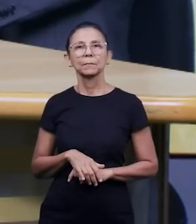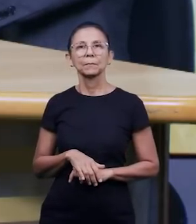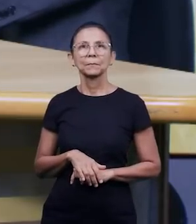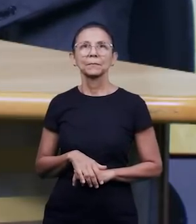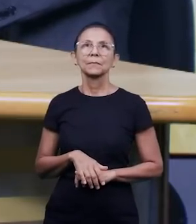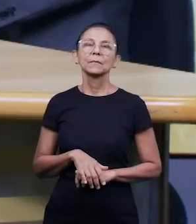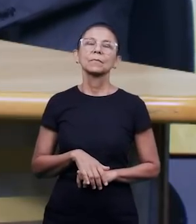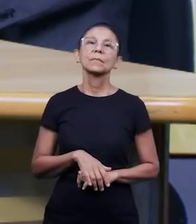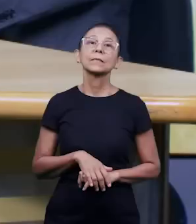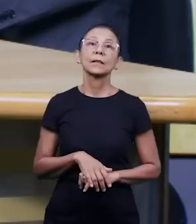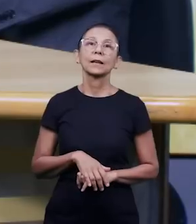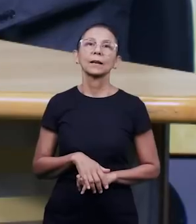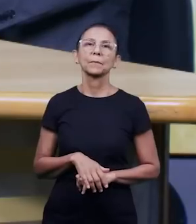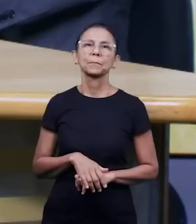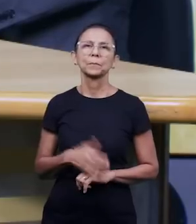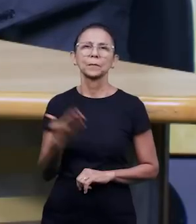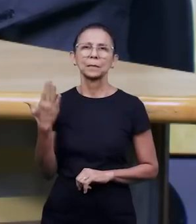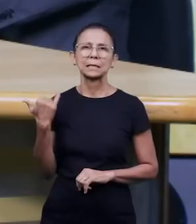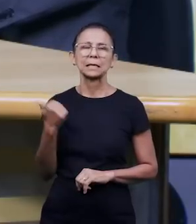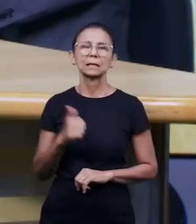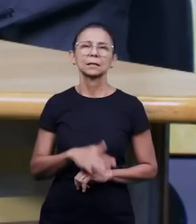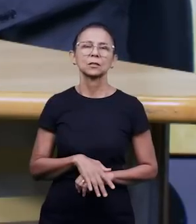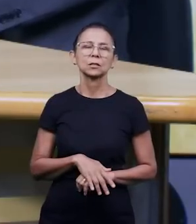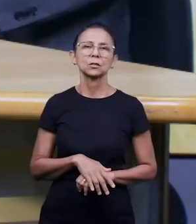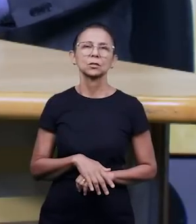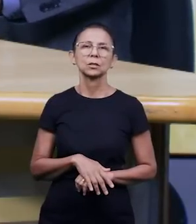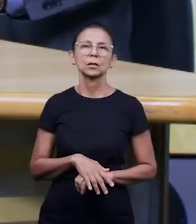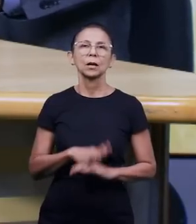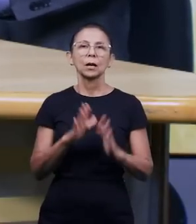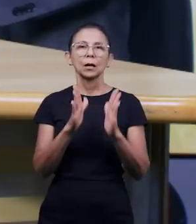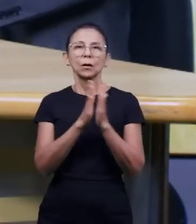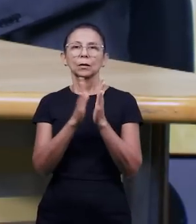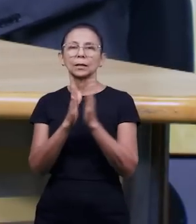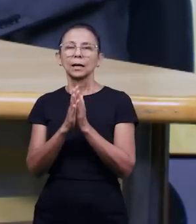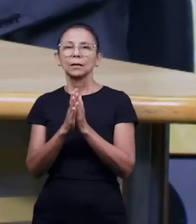situação desse indivíduo, que foi uma situação, assim,